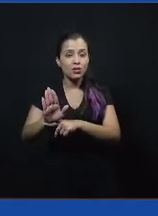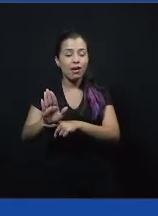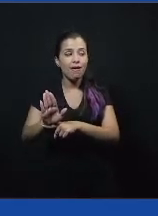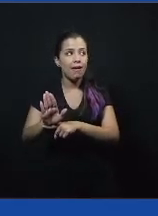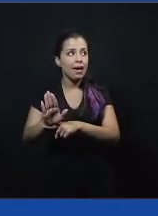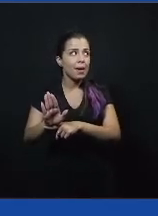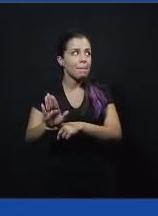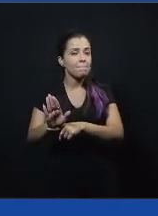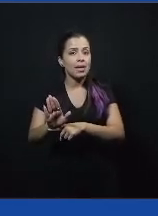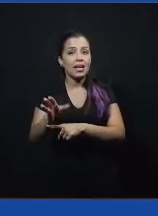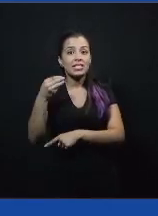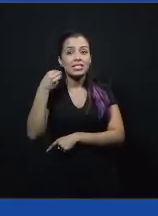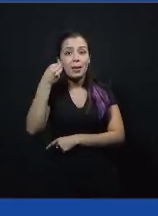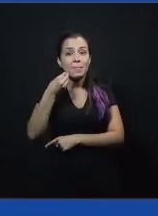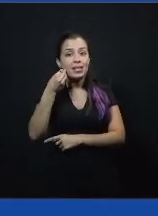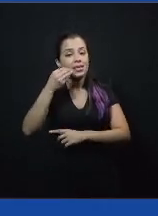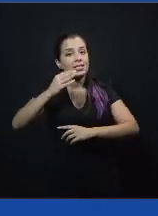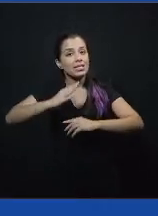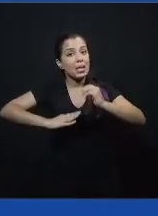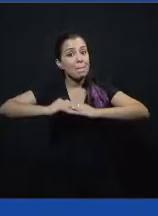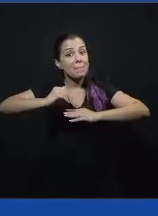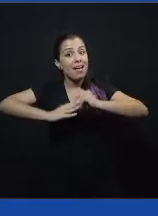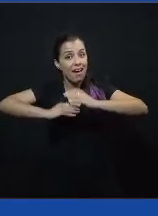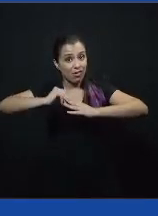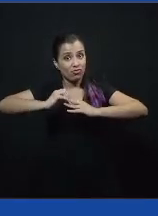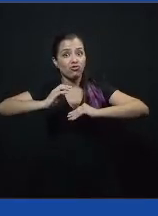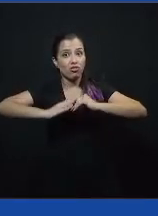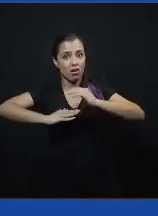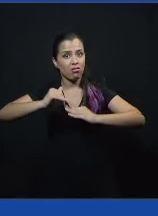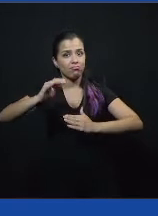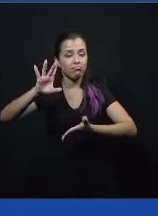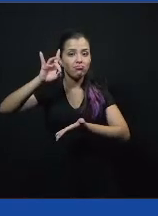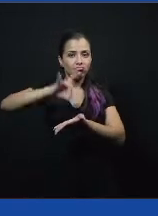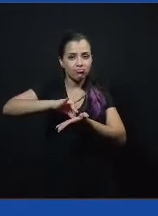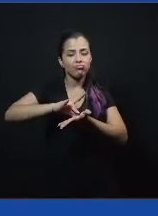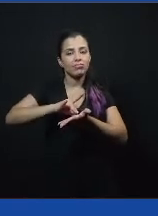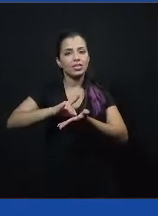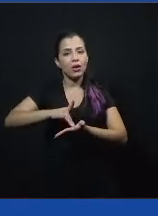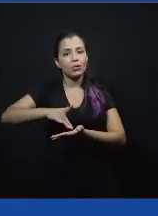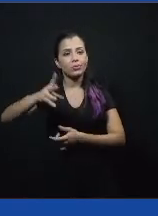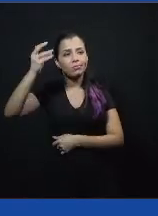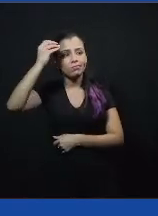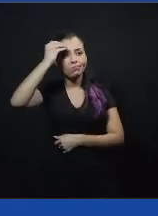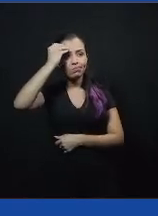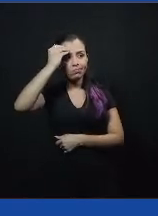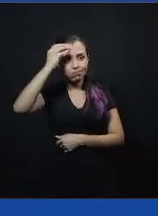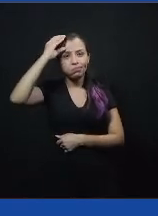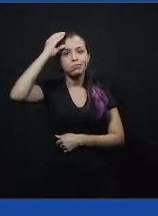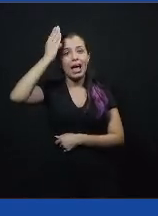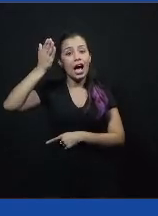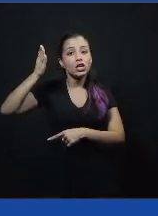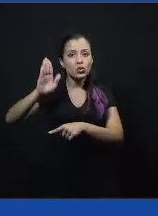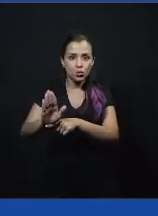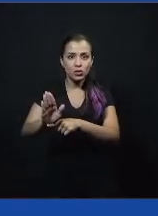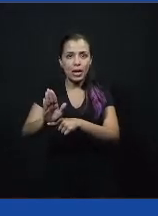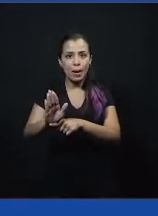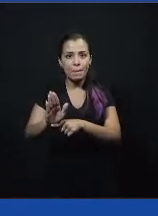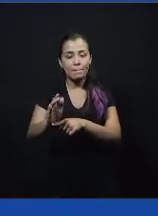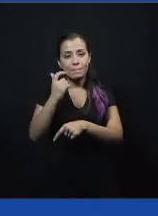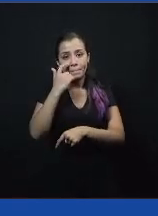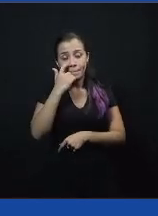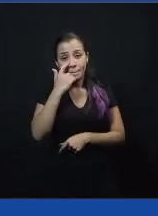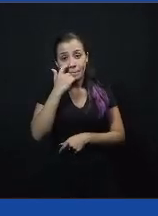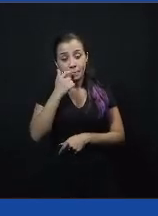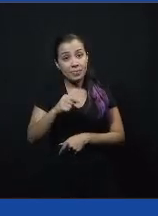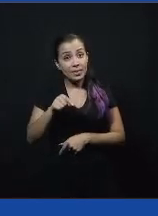nossa experiência em prática ali quando a gente poderia de alguma forma com nosso conhecimento ajudar Votorantim e eu